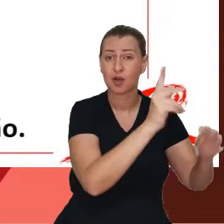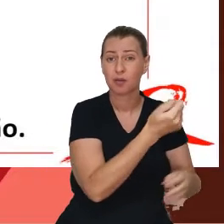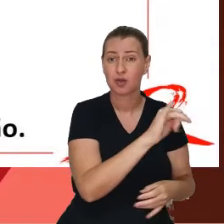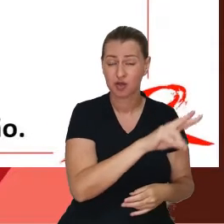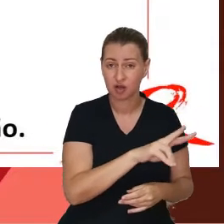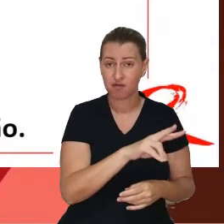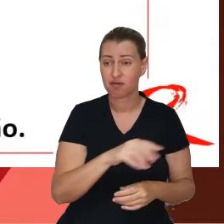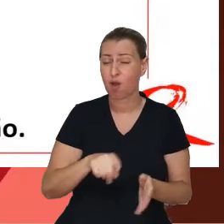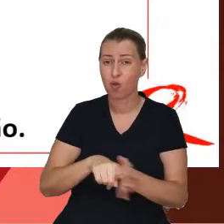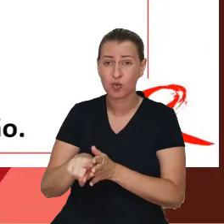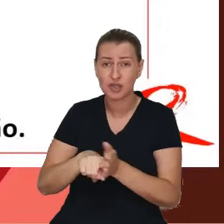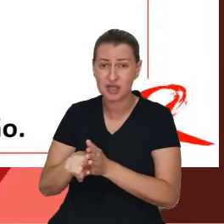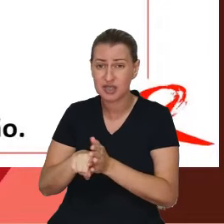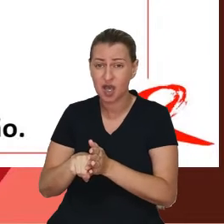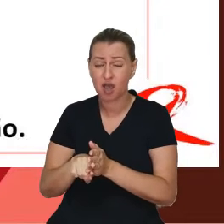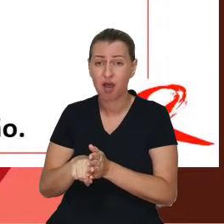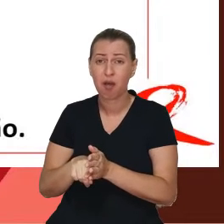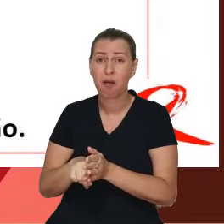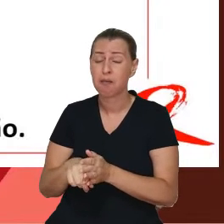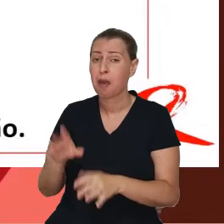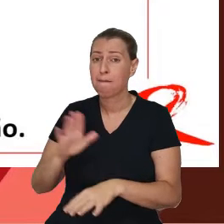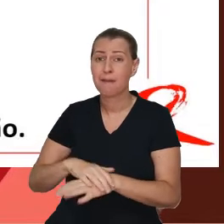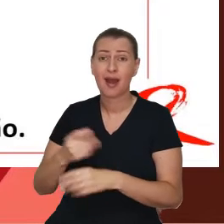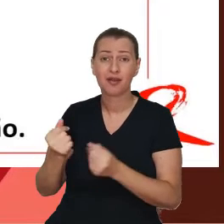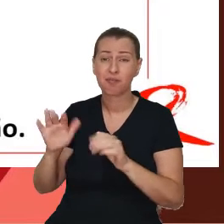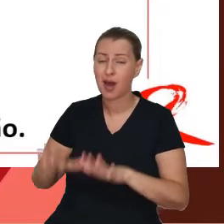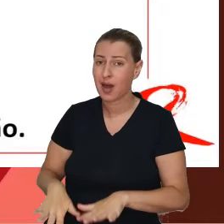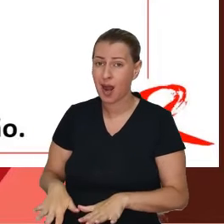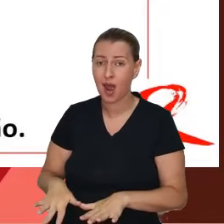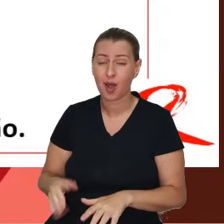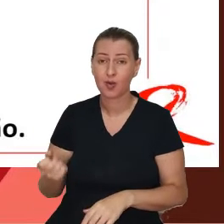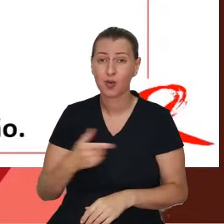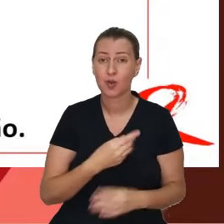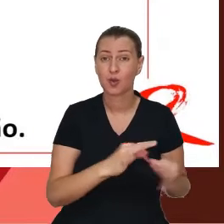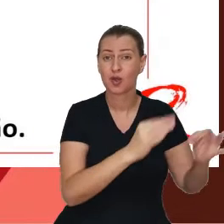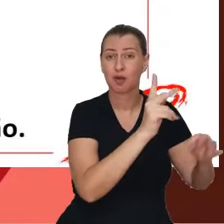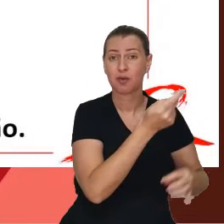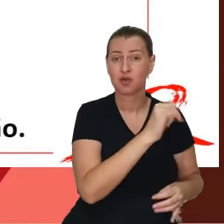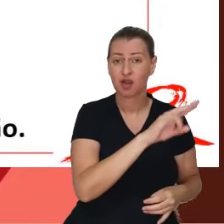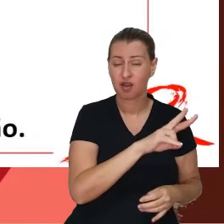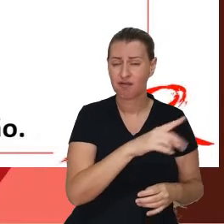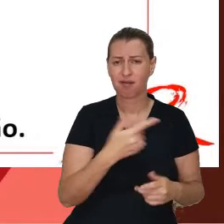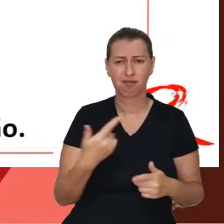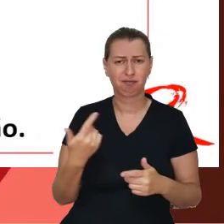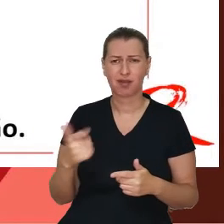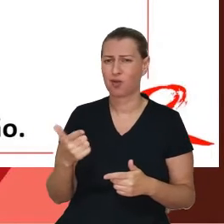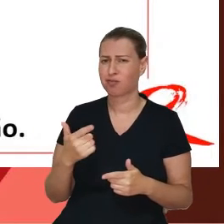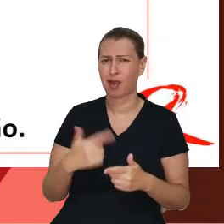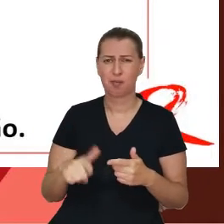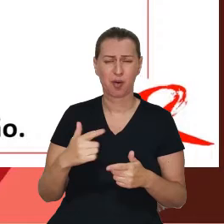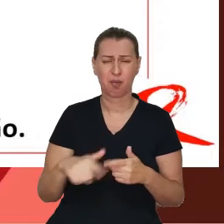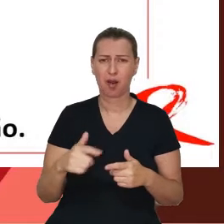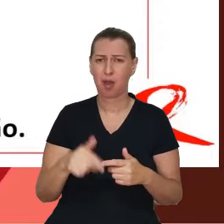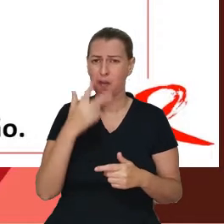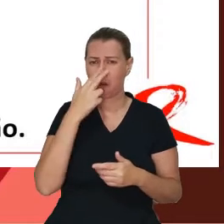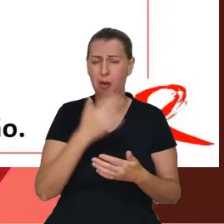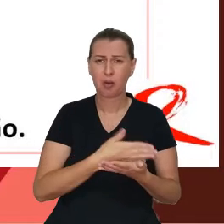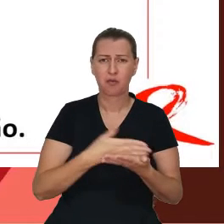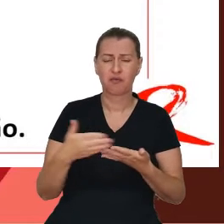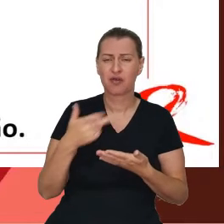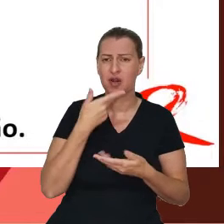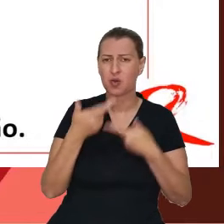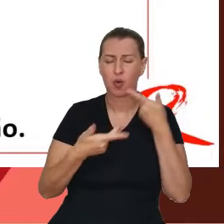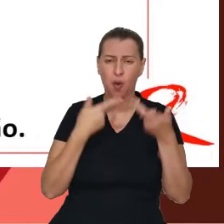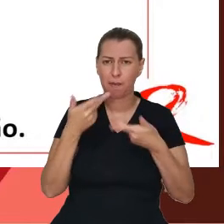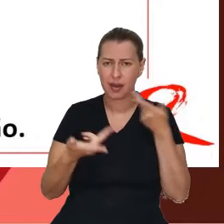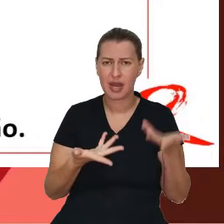são muito mais baratos que os exames de acompanhamento do HIV. E a gente não tem todas aquelas complicações que eu falei no início, né? As implicações